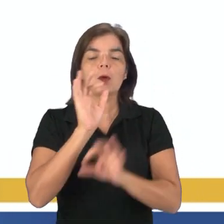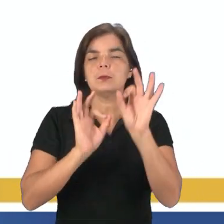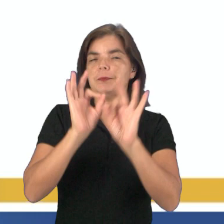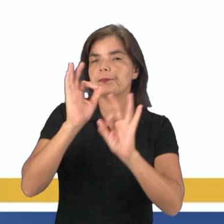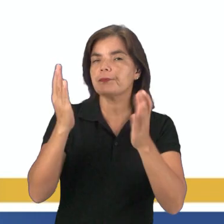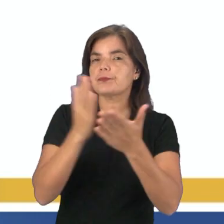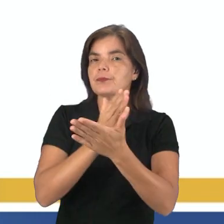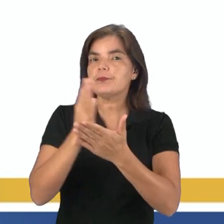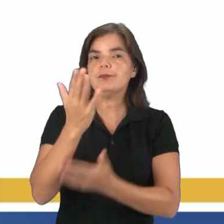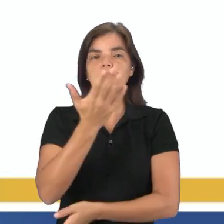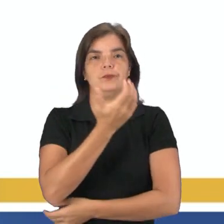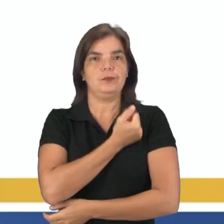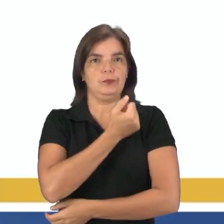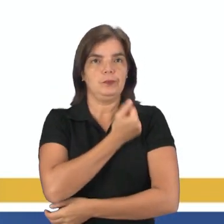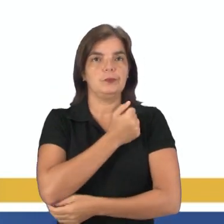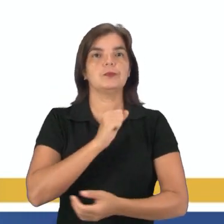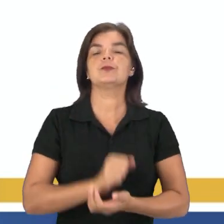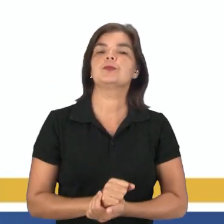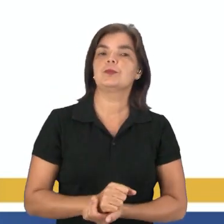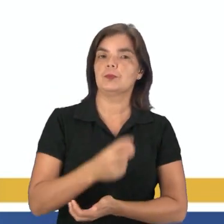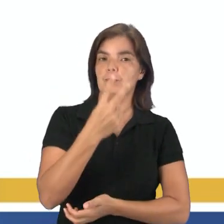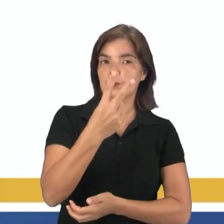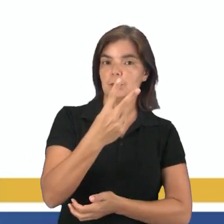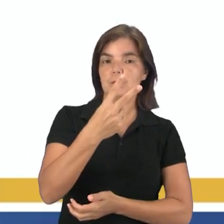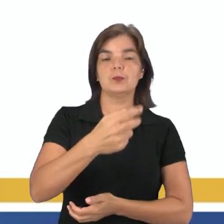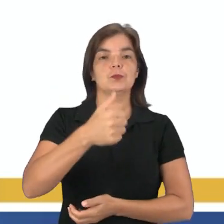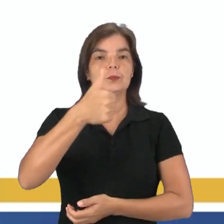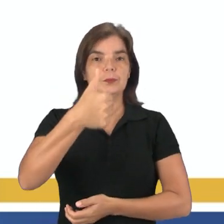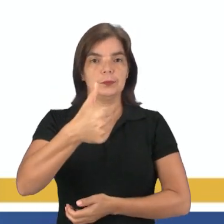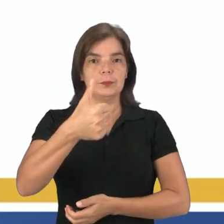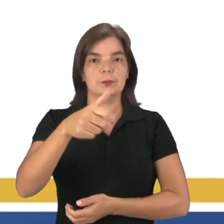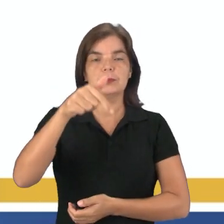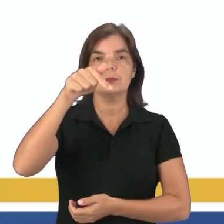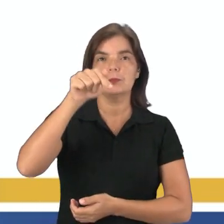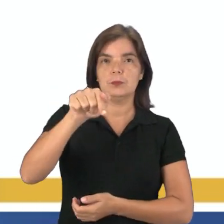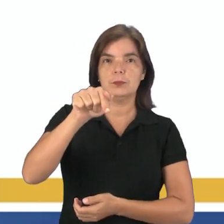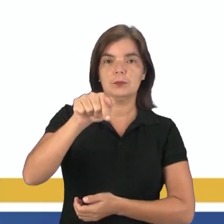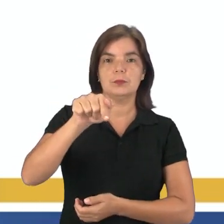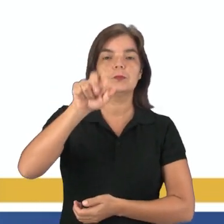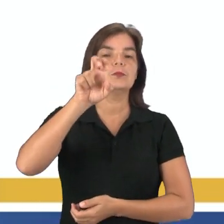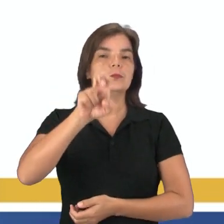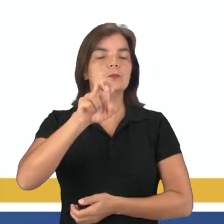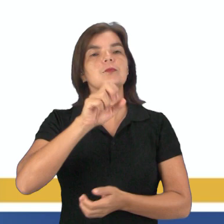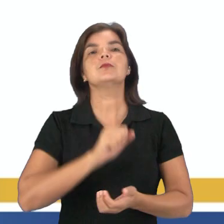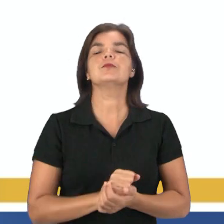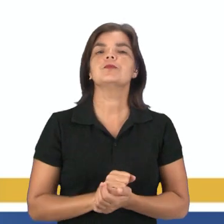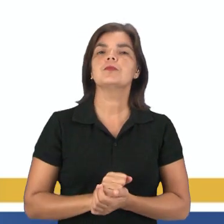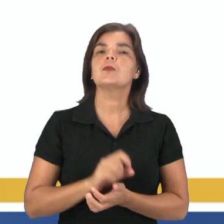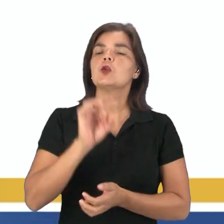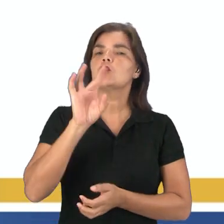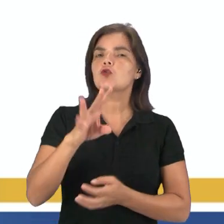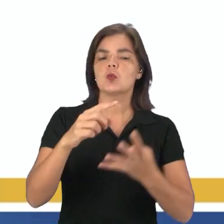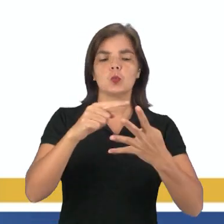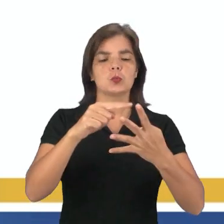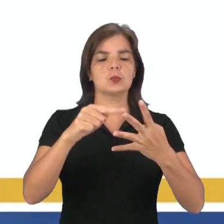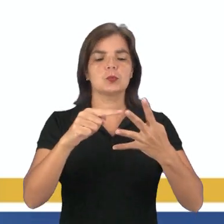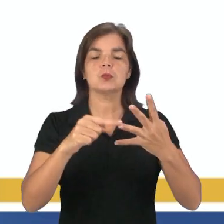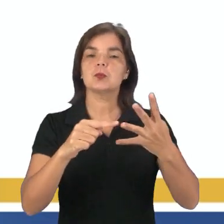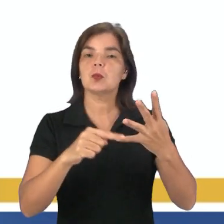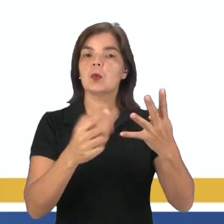números aqui. Vou pegar o 2, o 1, o 7 e o 5. Apenas com esses